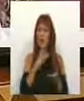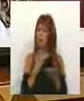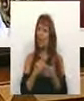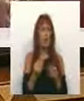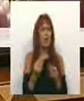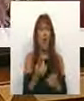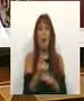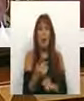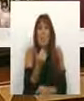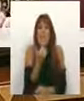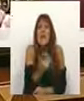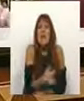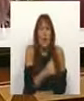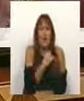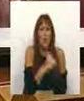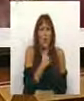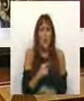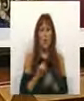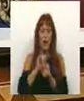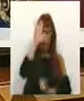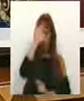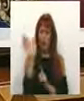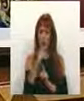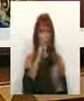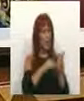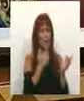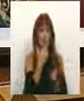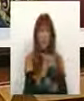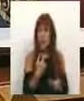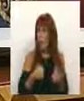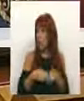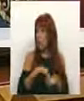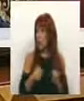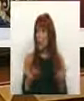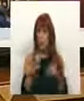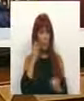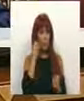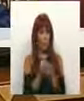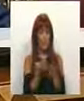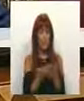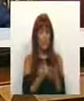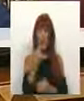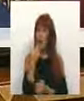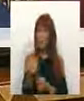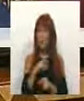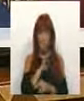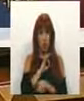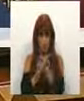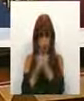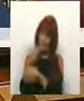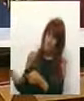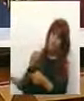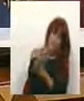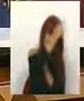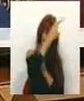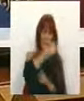estudo porque tinha que pedir autorização diplomática aos Estados Unidos. Então nós fizemos um novo requerimento e solicitamos que o senhor solicitasse